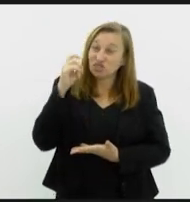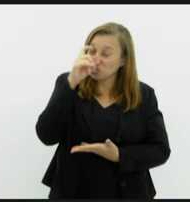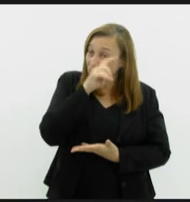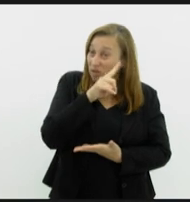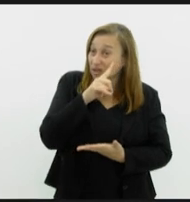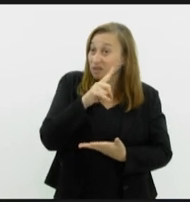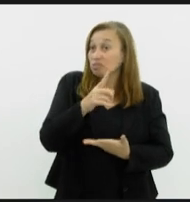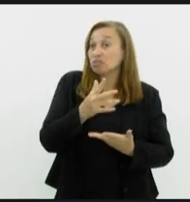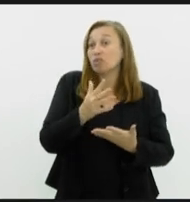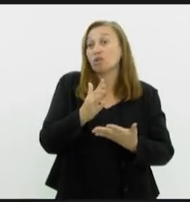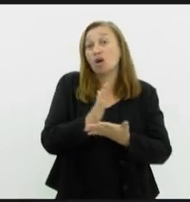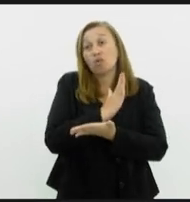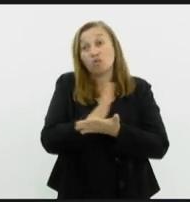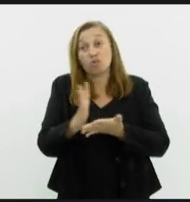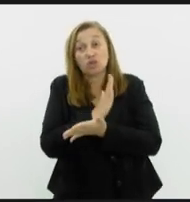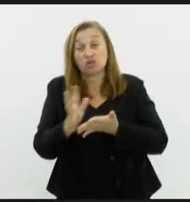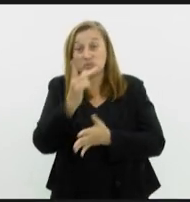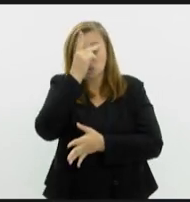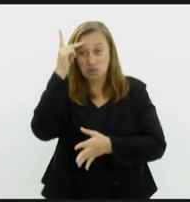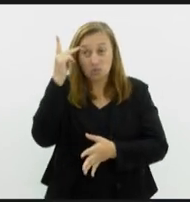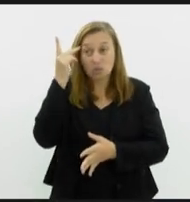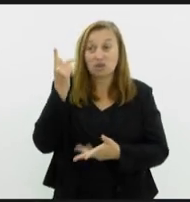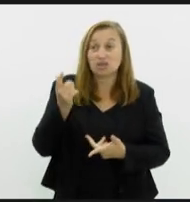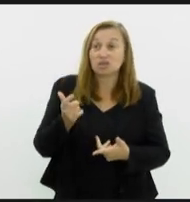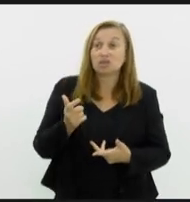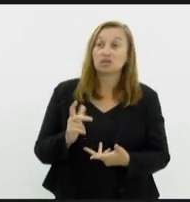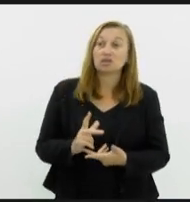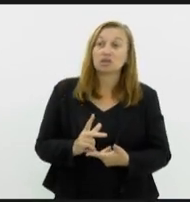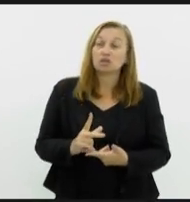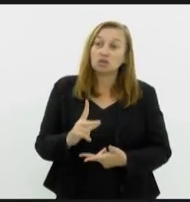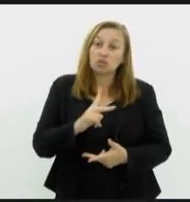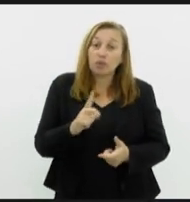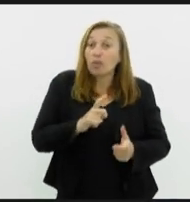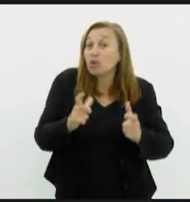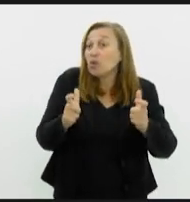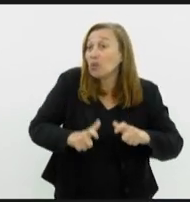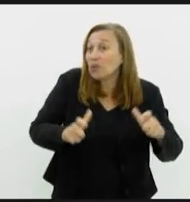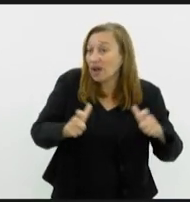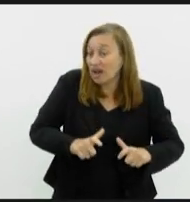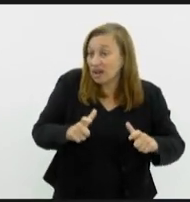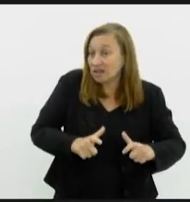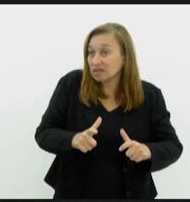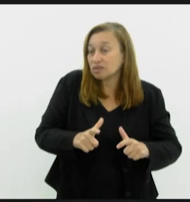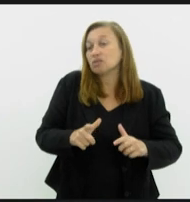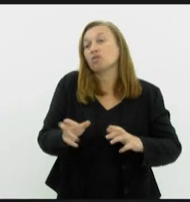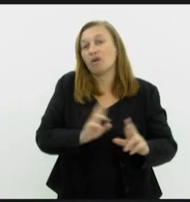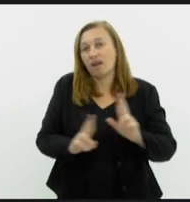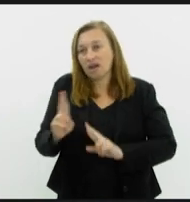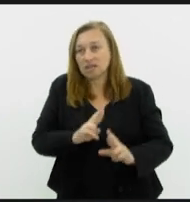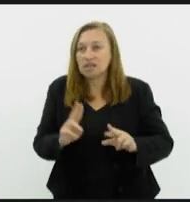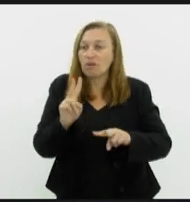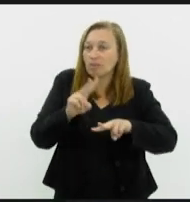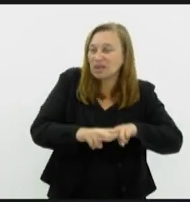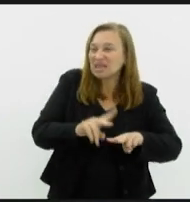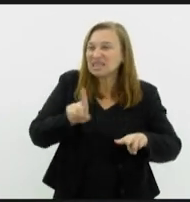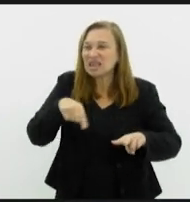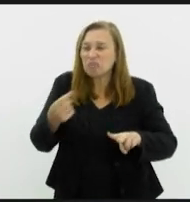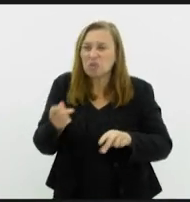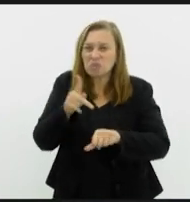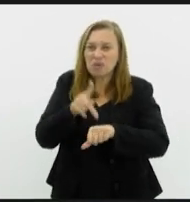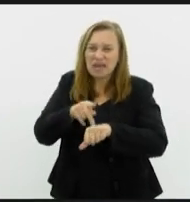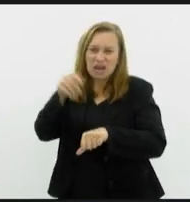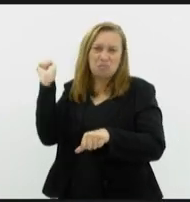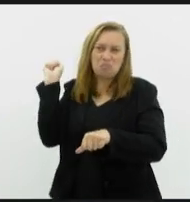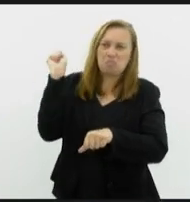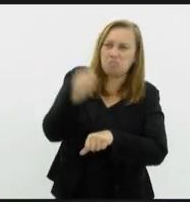por pessoas ali da localidade com relação à prisão, depois jogando pedra no caveirão.